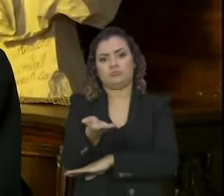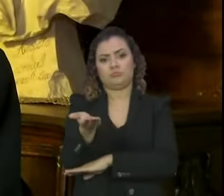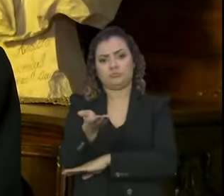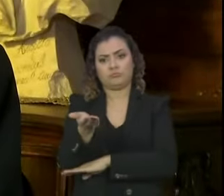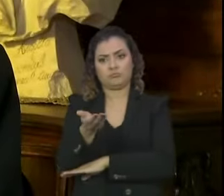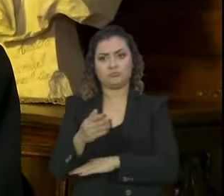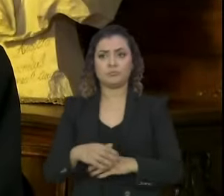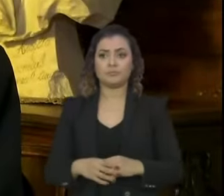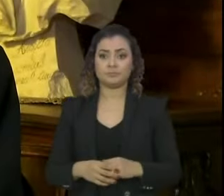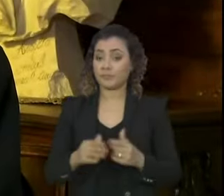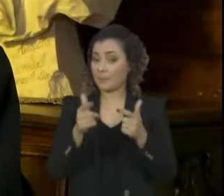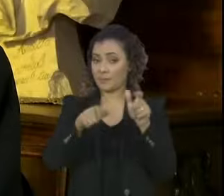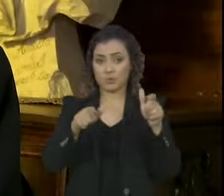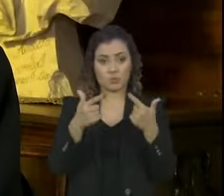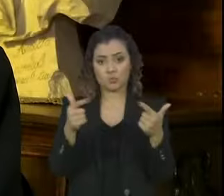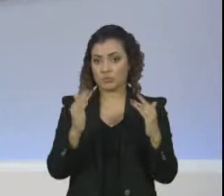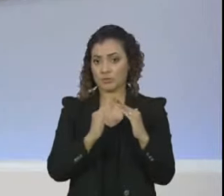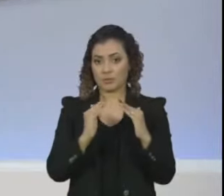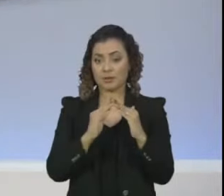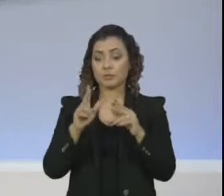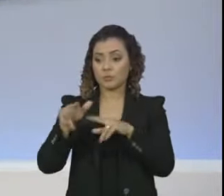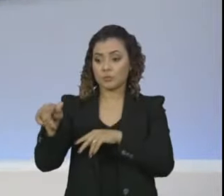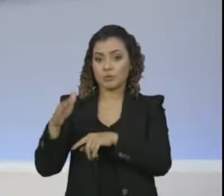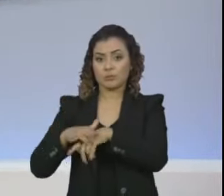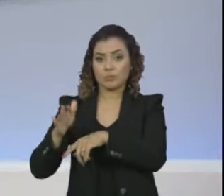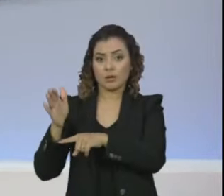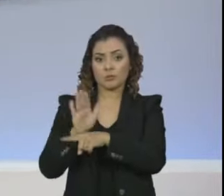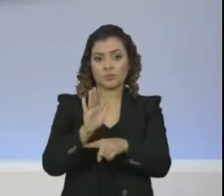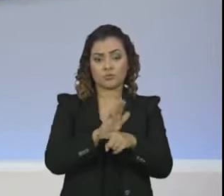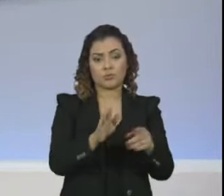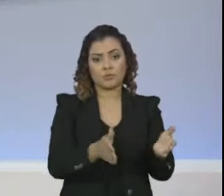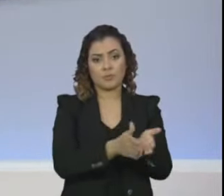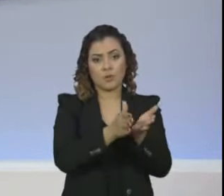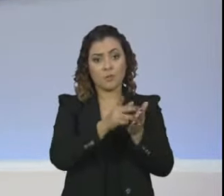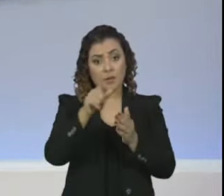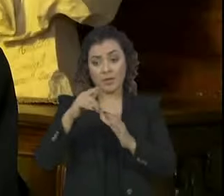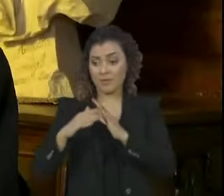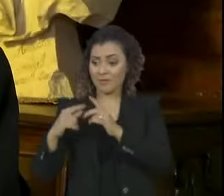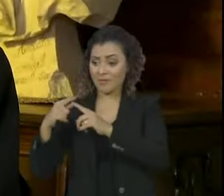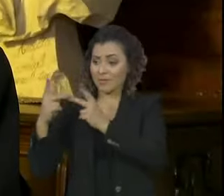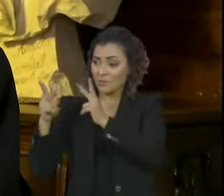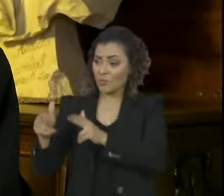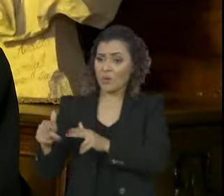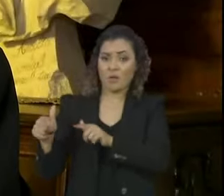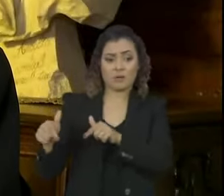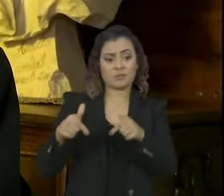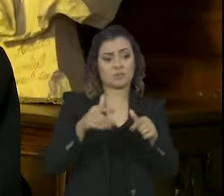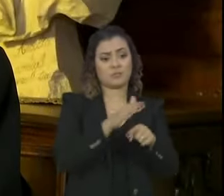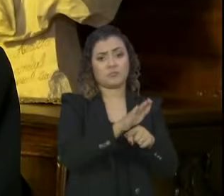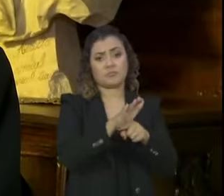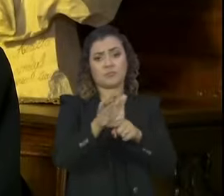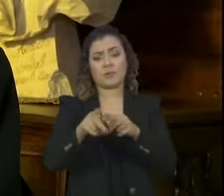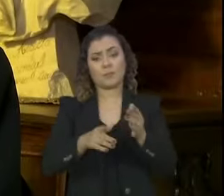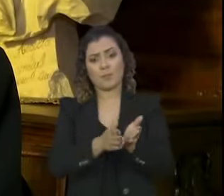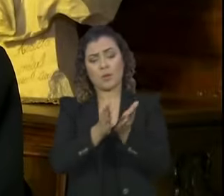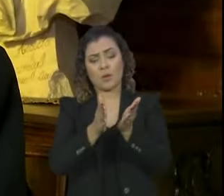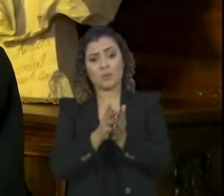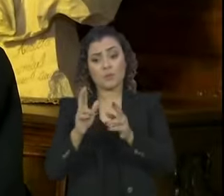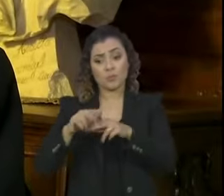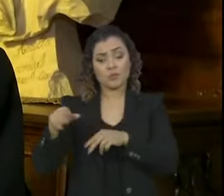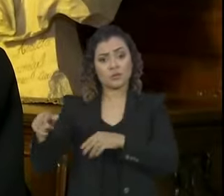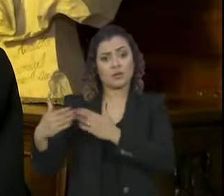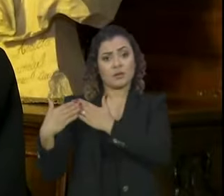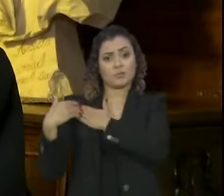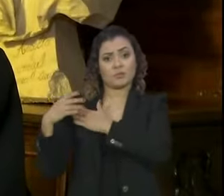rua portanto a dedicação dele aos pobres é dedicação da igreja aos pobres é trouxe que ele ele é